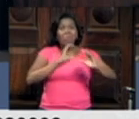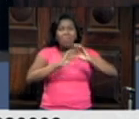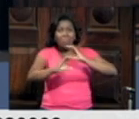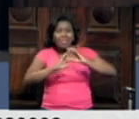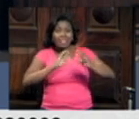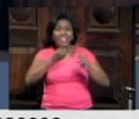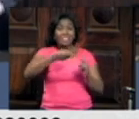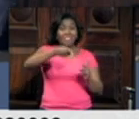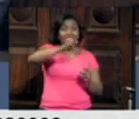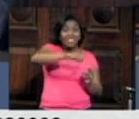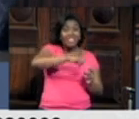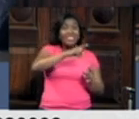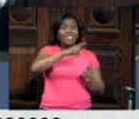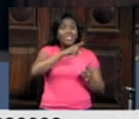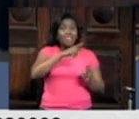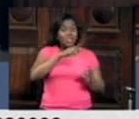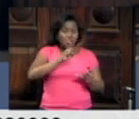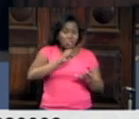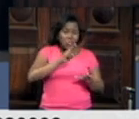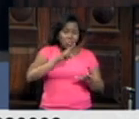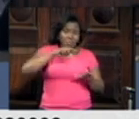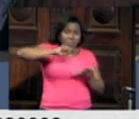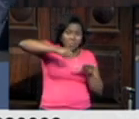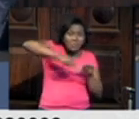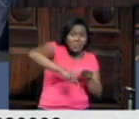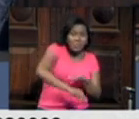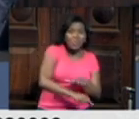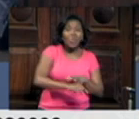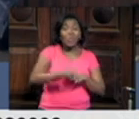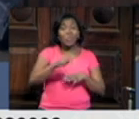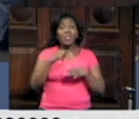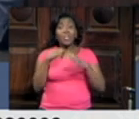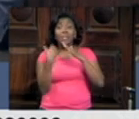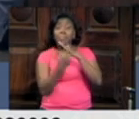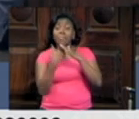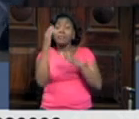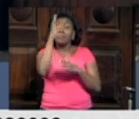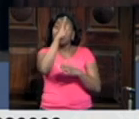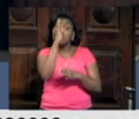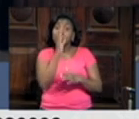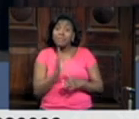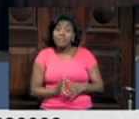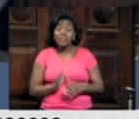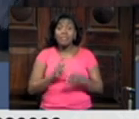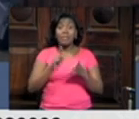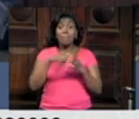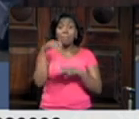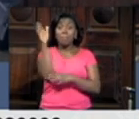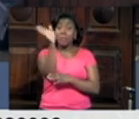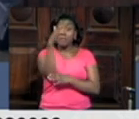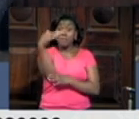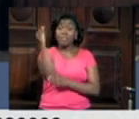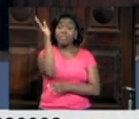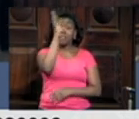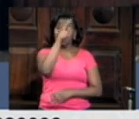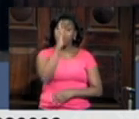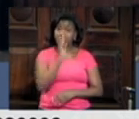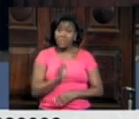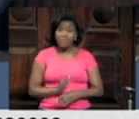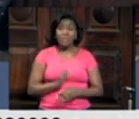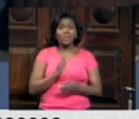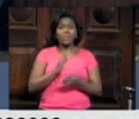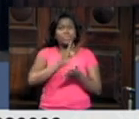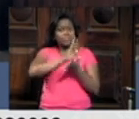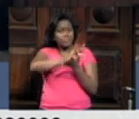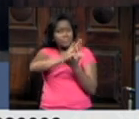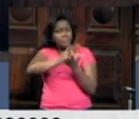a nacionalização do subsolo, a empresa brasileira como de capital nacional, bandeira nacional na navegação de cabotagem, juros reais